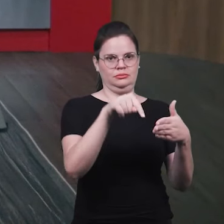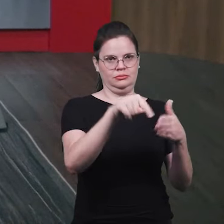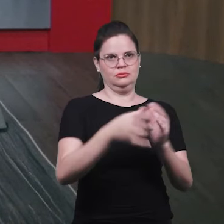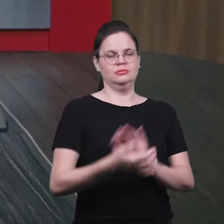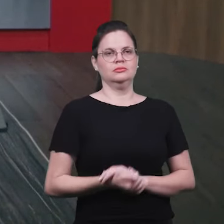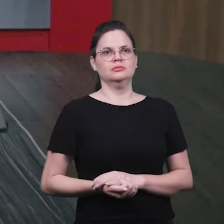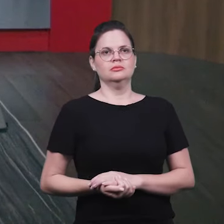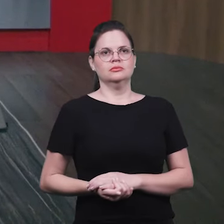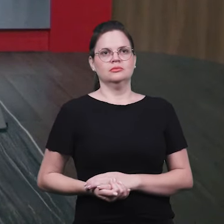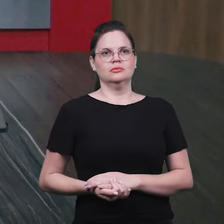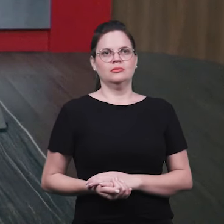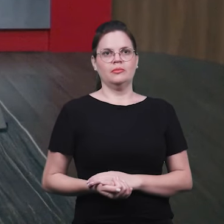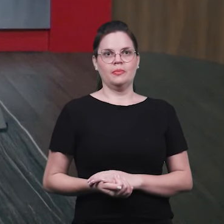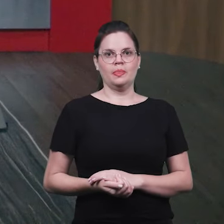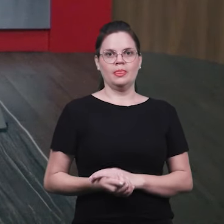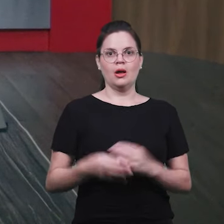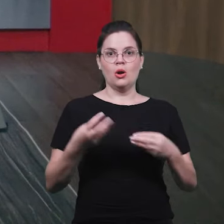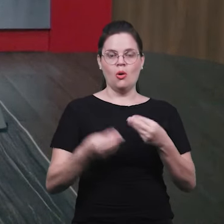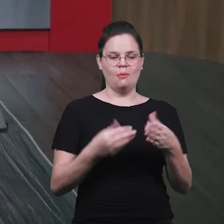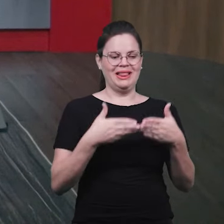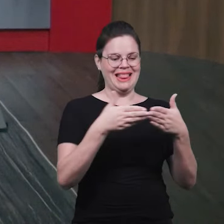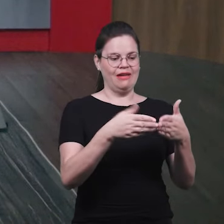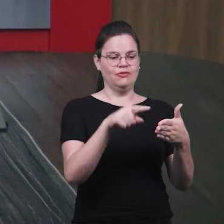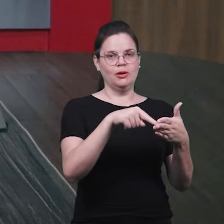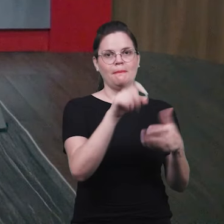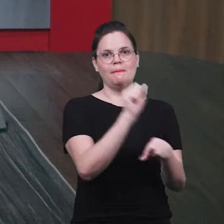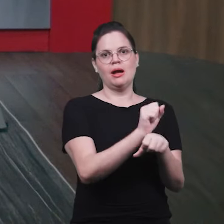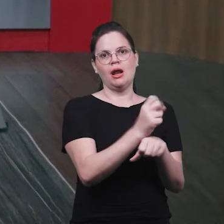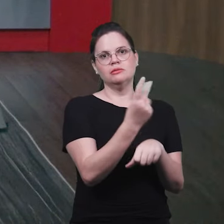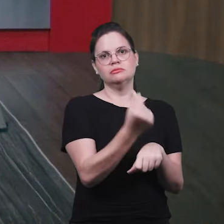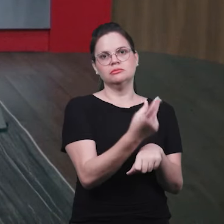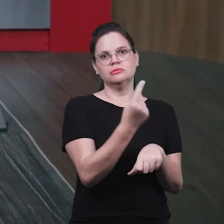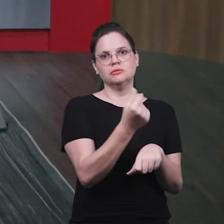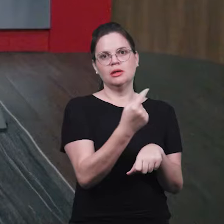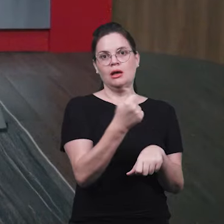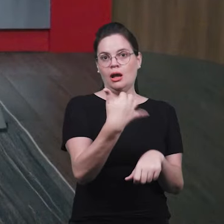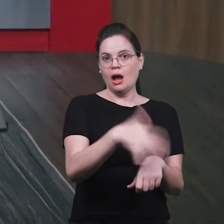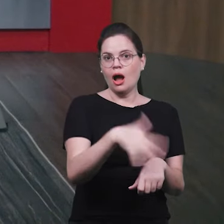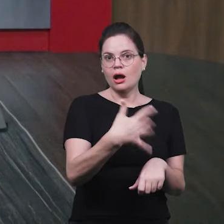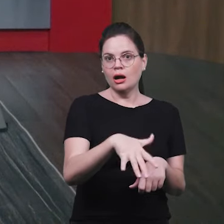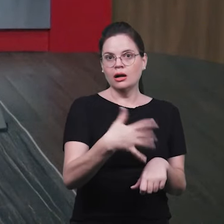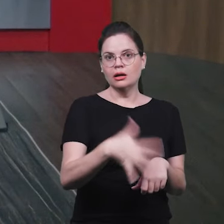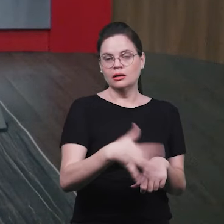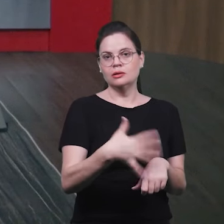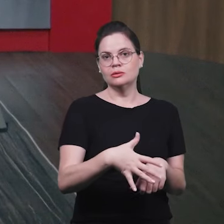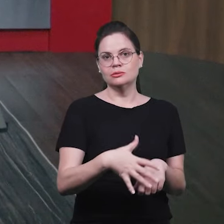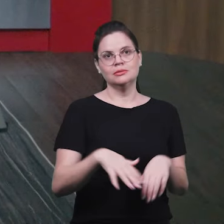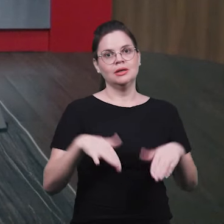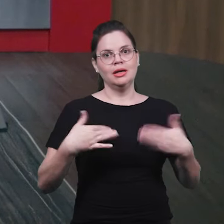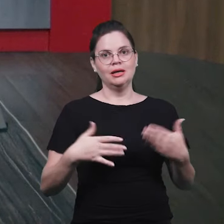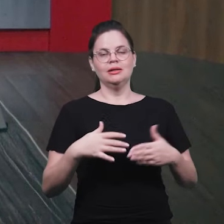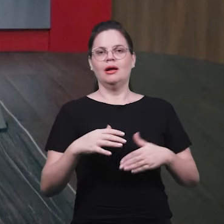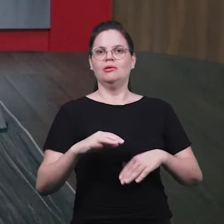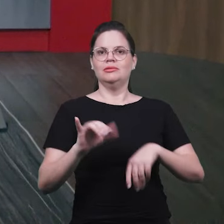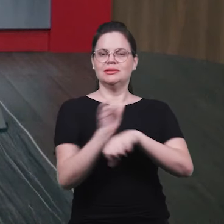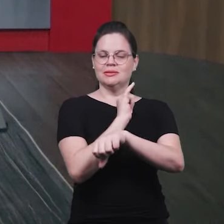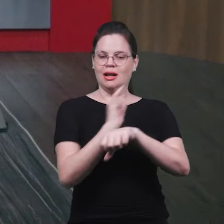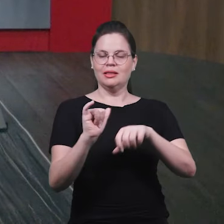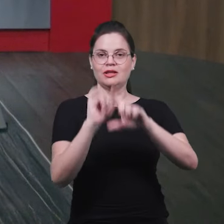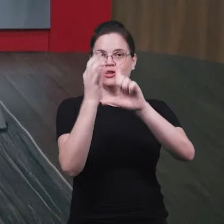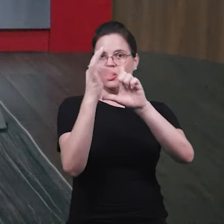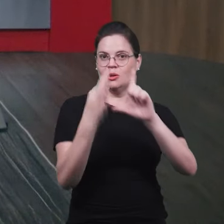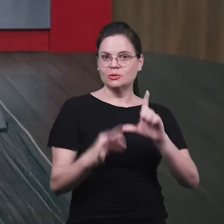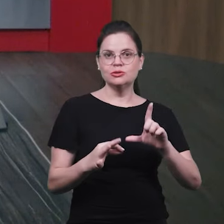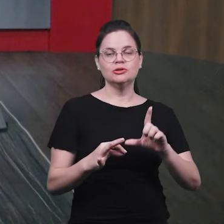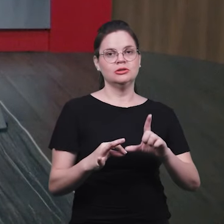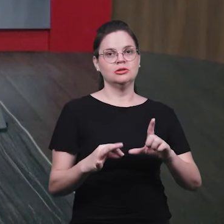marítimo, o custo de um navio parado ele é muito alto. Então, a cadeia logística, o processo, ele gira em torno para